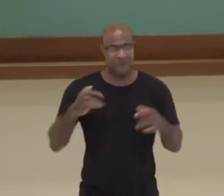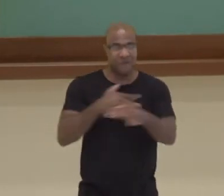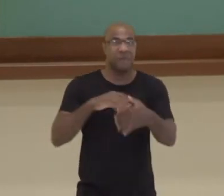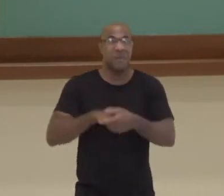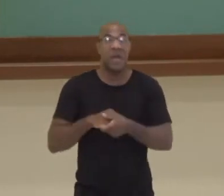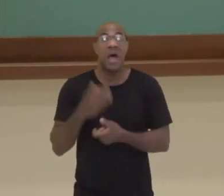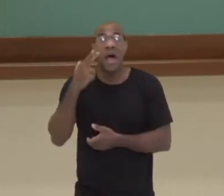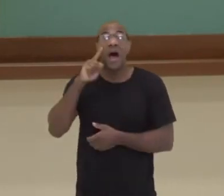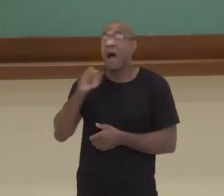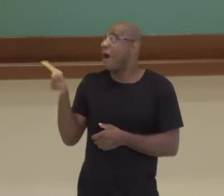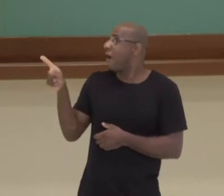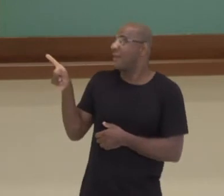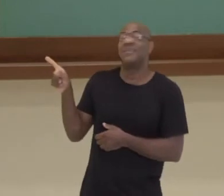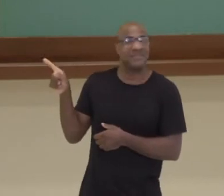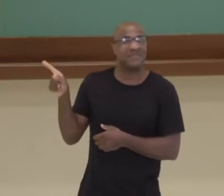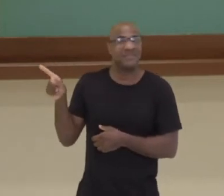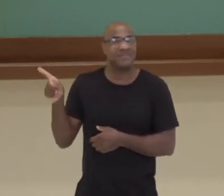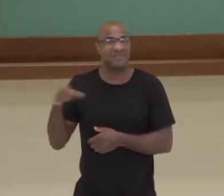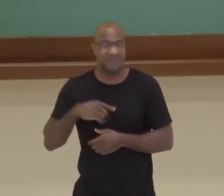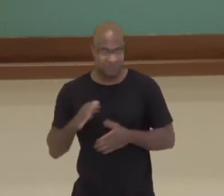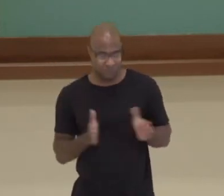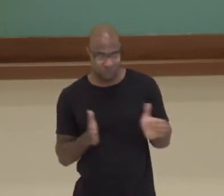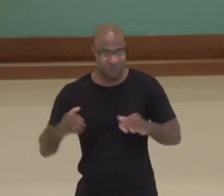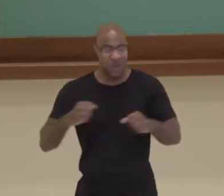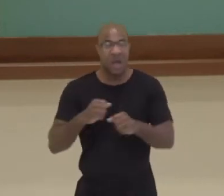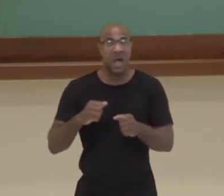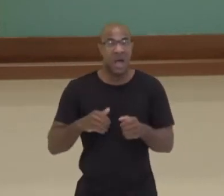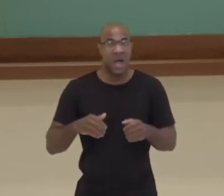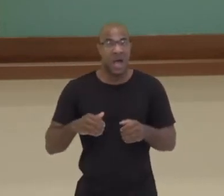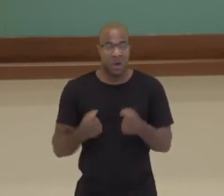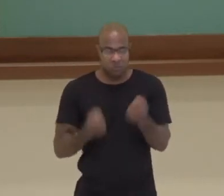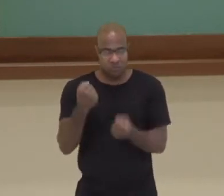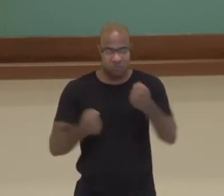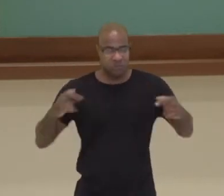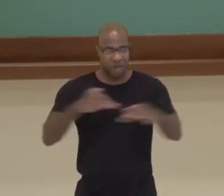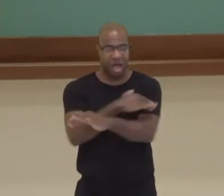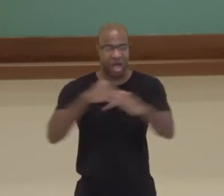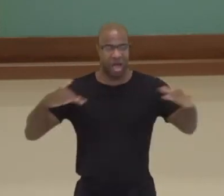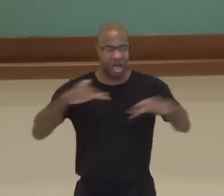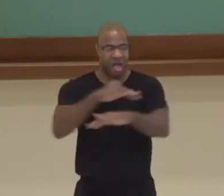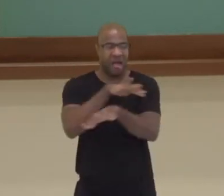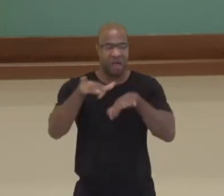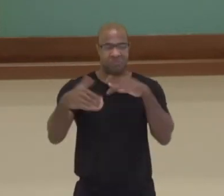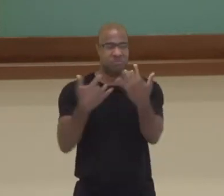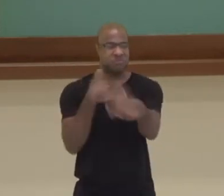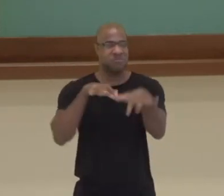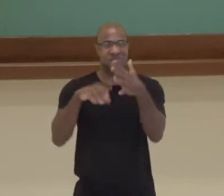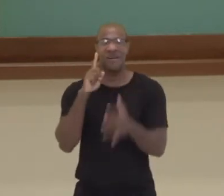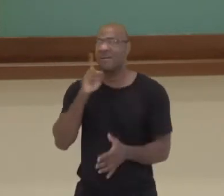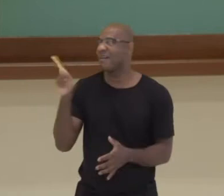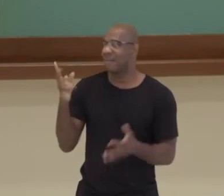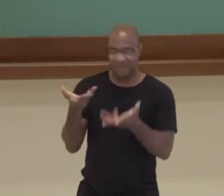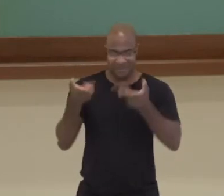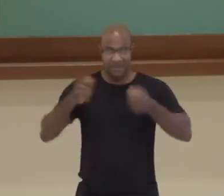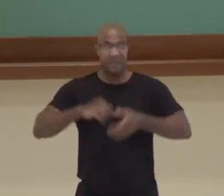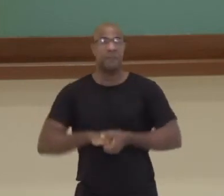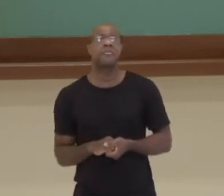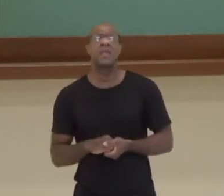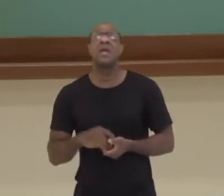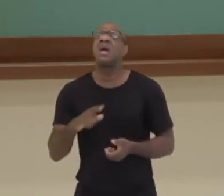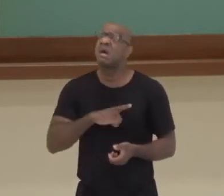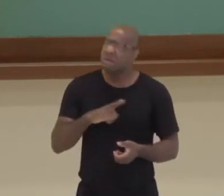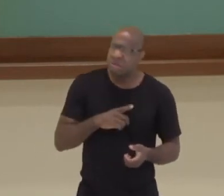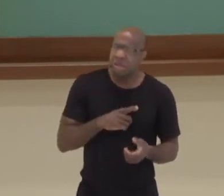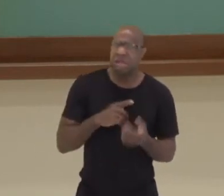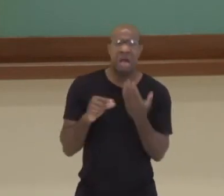nós observamos bem as artérias do trânsito. Então, você já olha, né? Existe autor com características bem